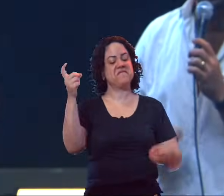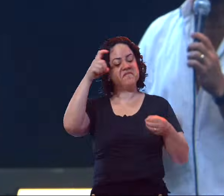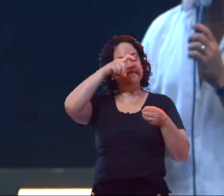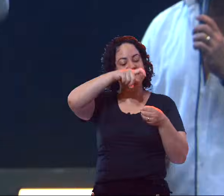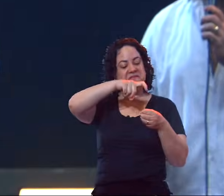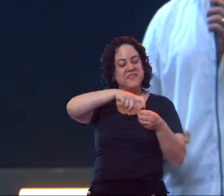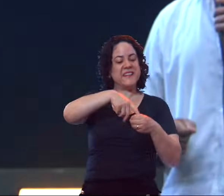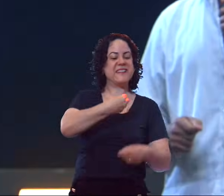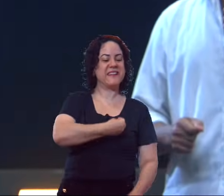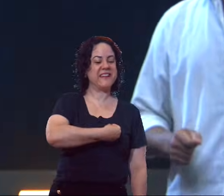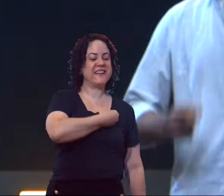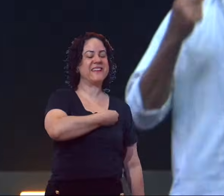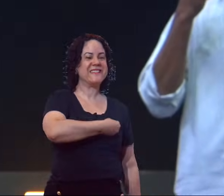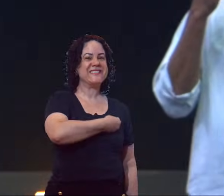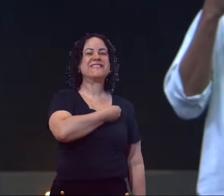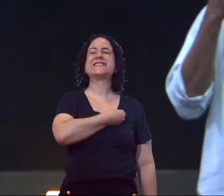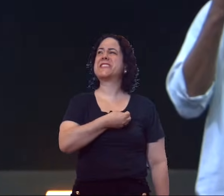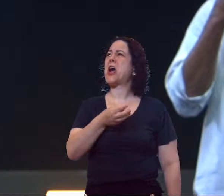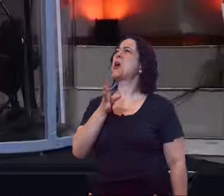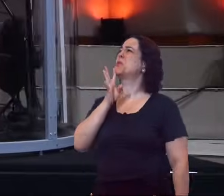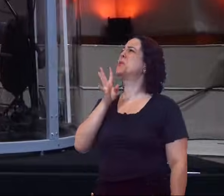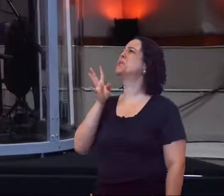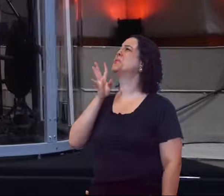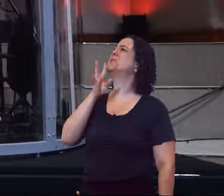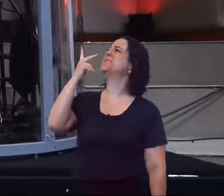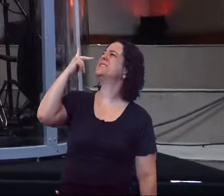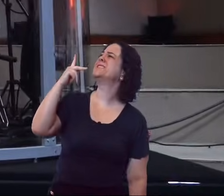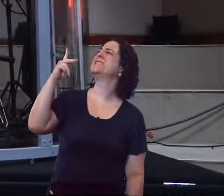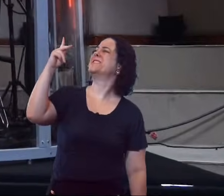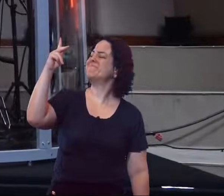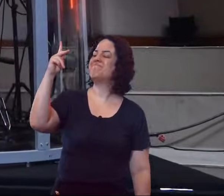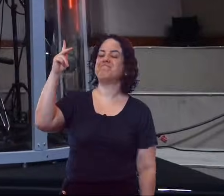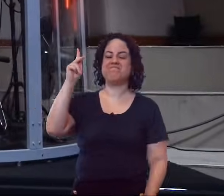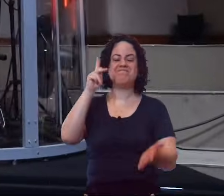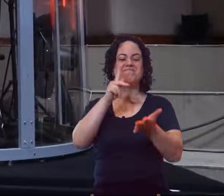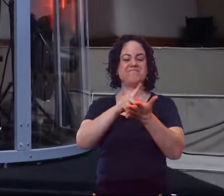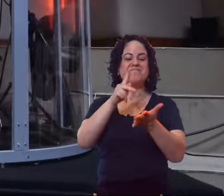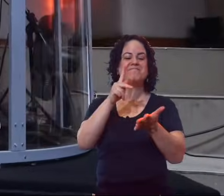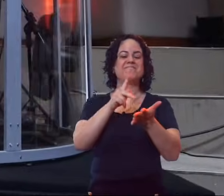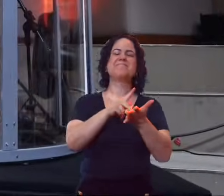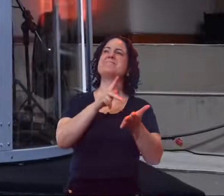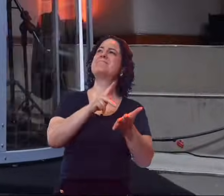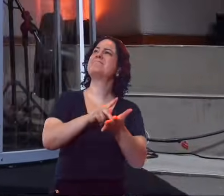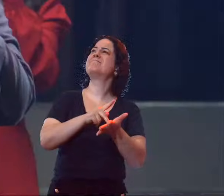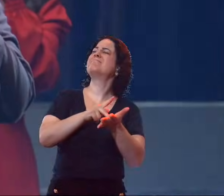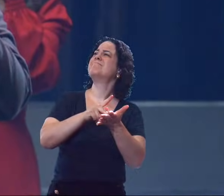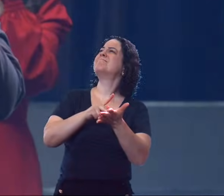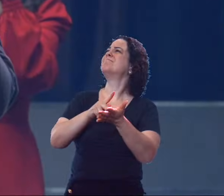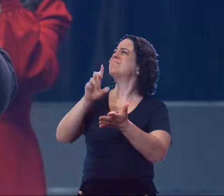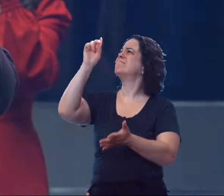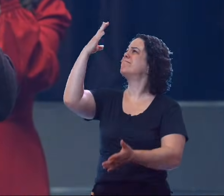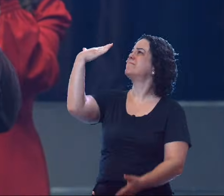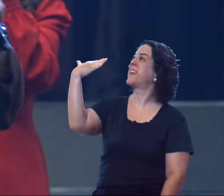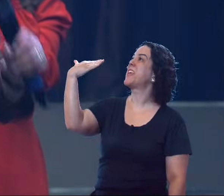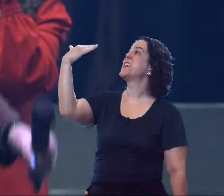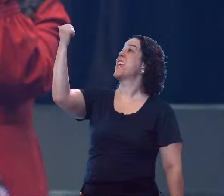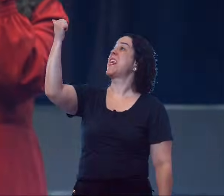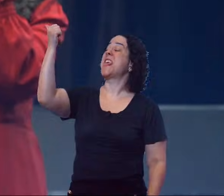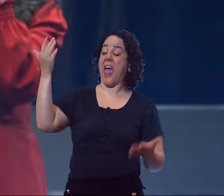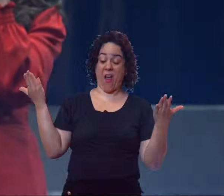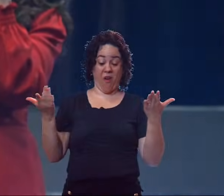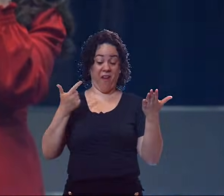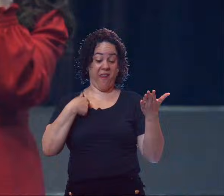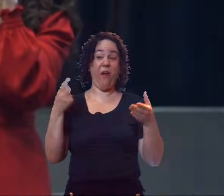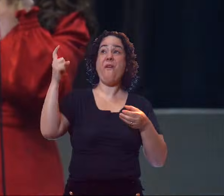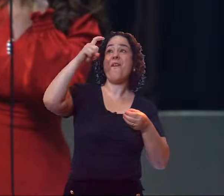quando te conheci. A igreja, tu me chamaste